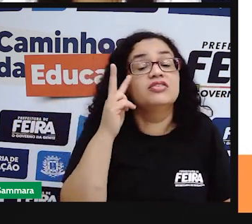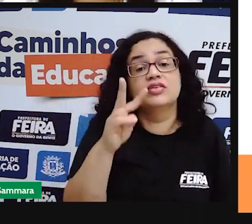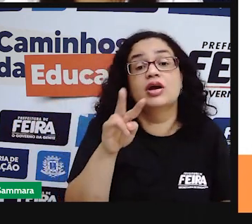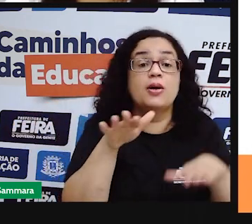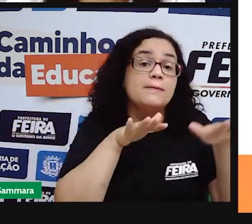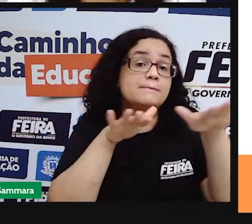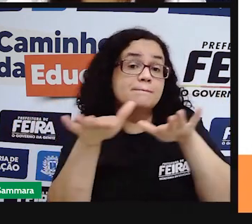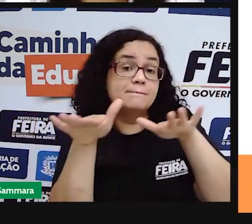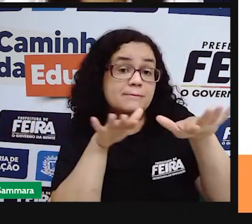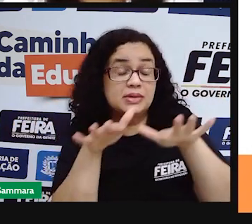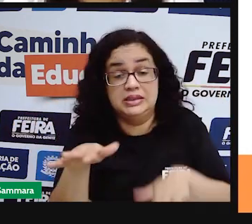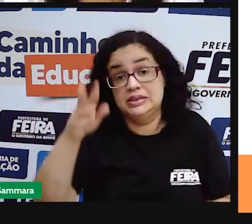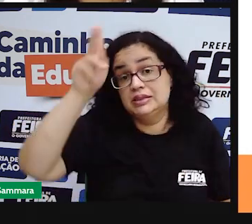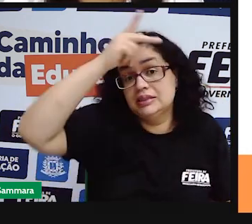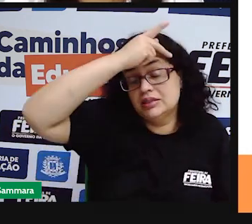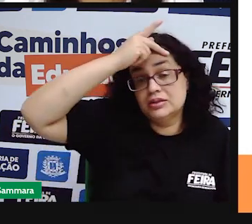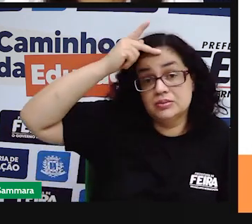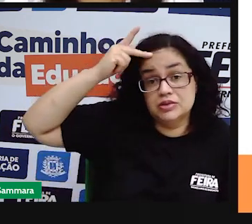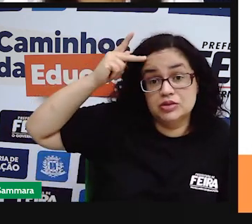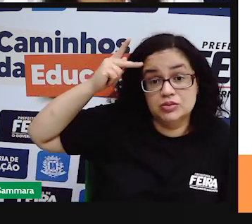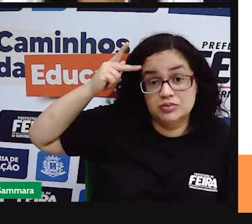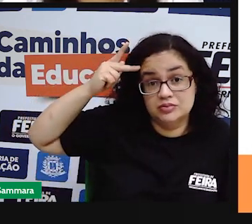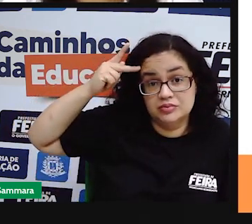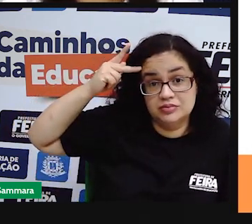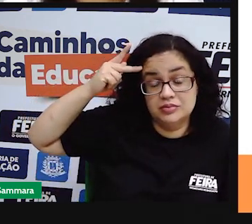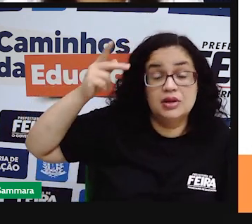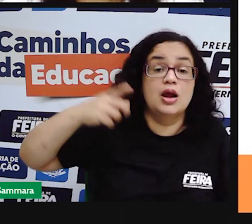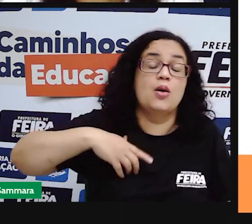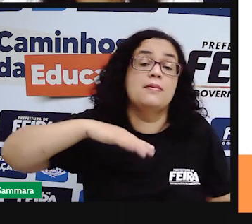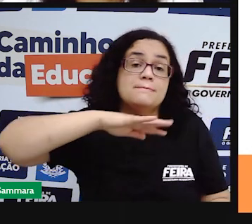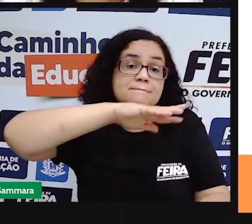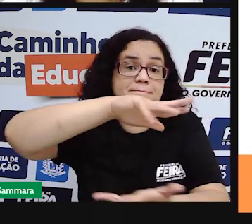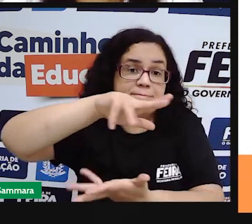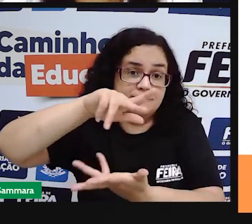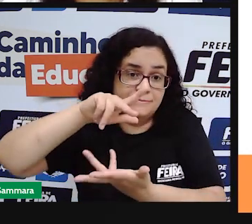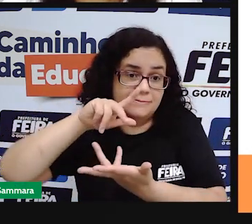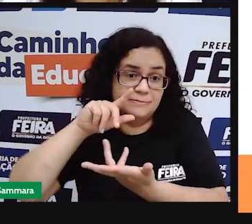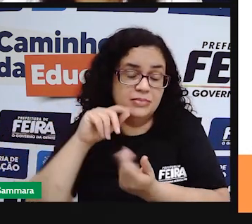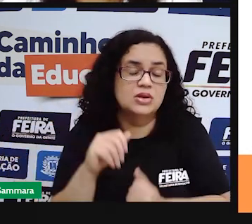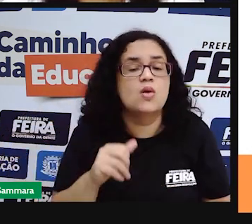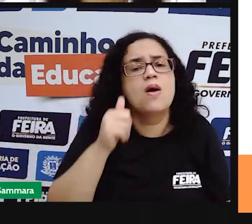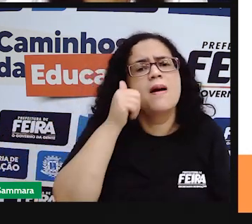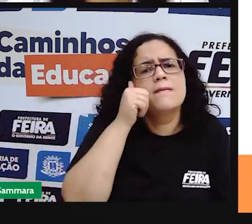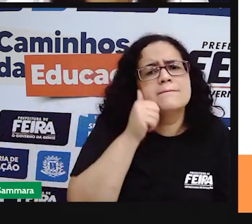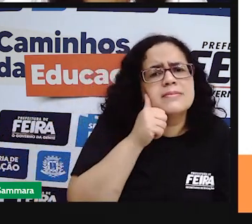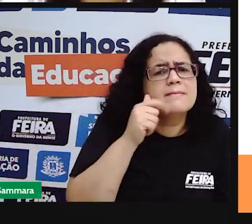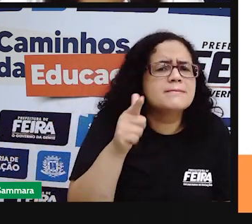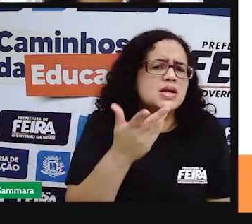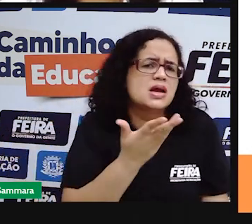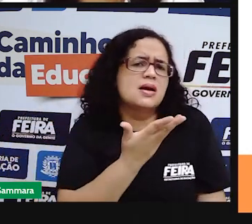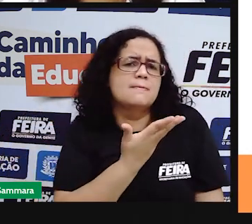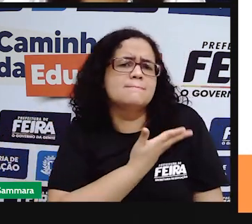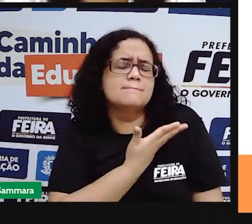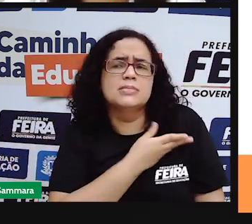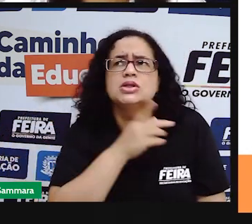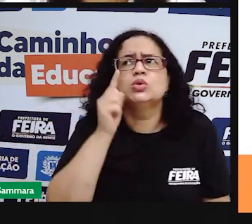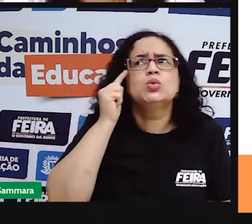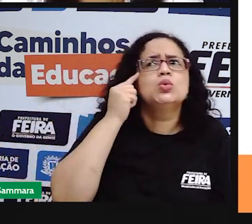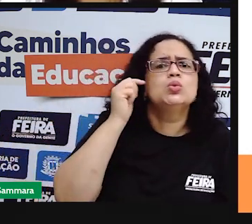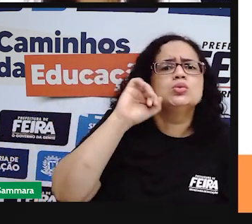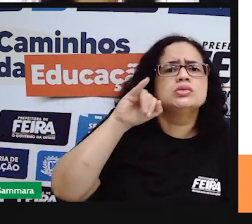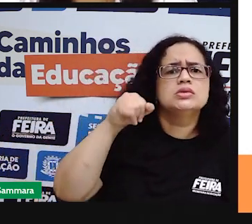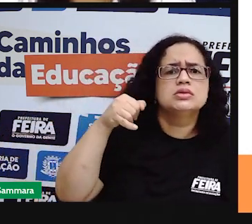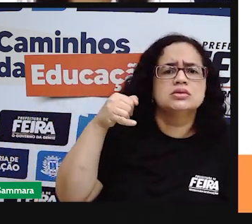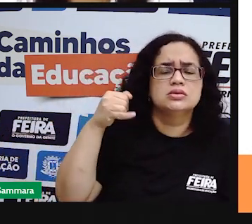movimentação das pessoas em relação ao planeta. Quando a menina fala, minha colega está lá no Japão,